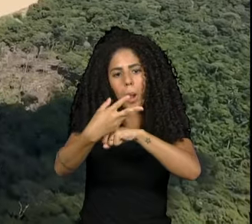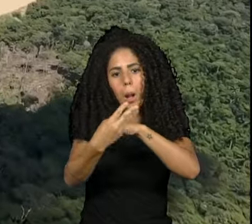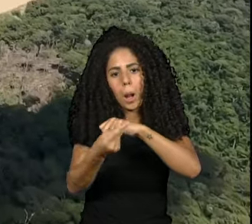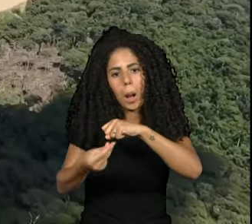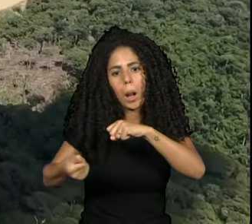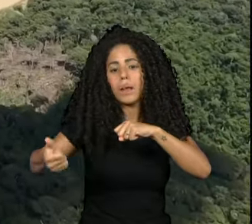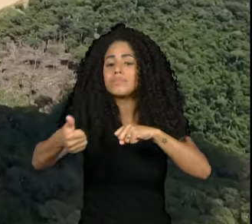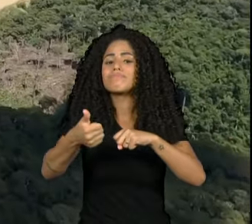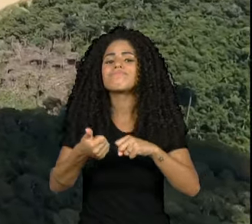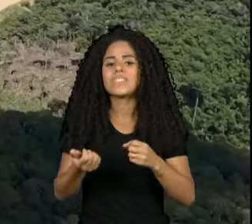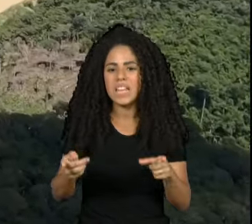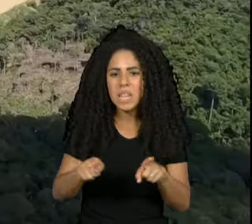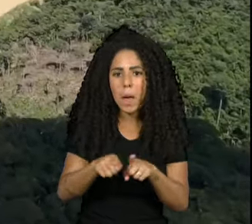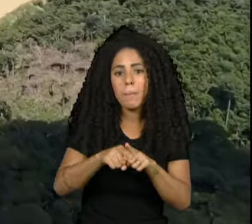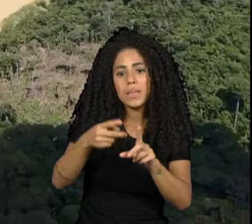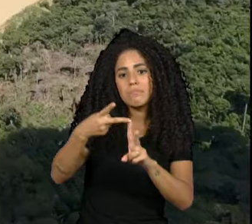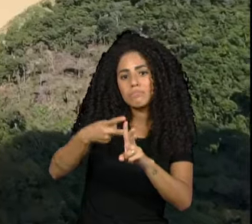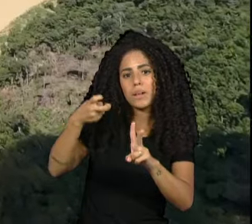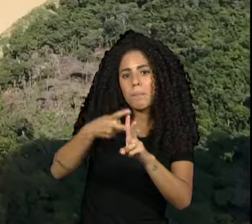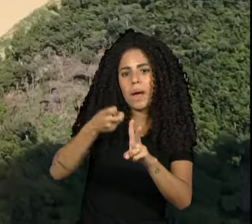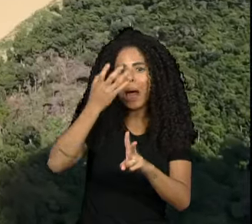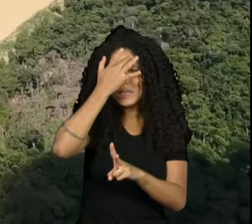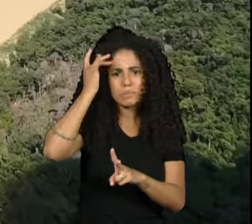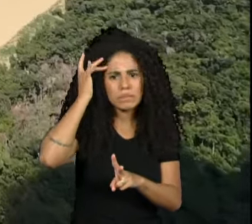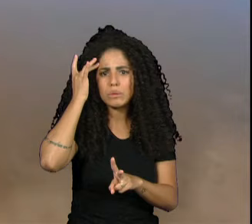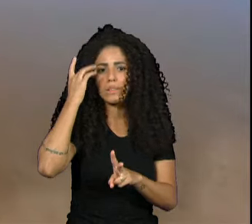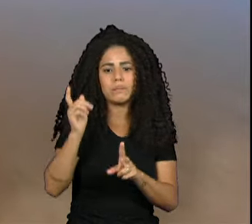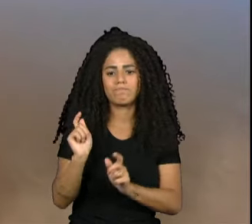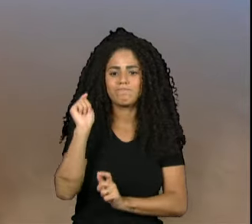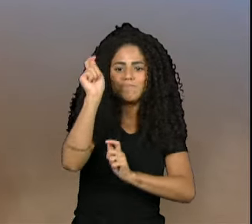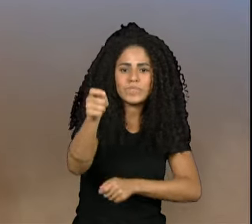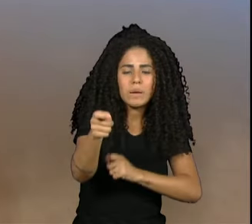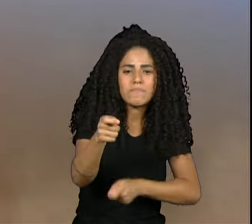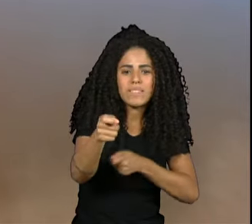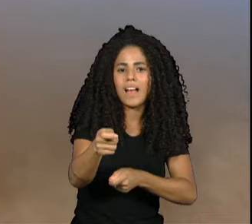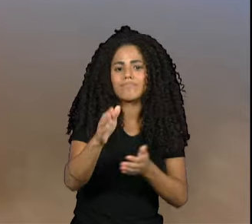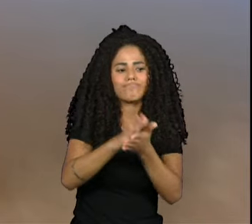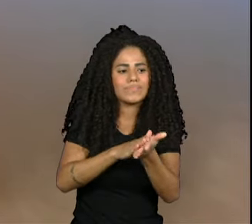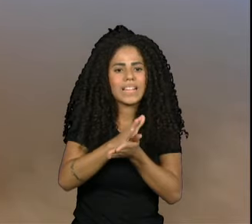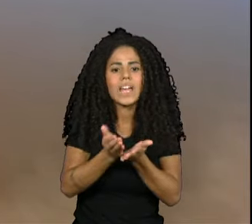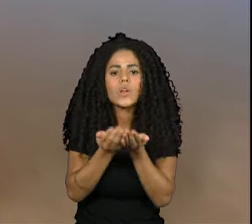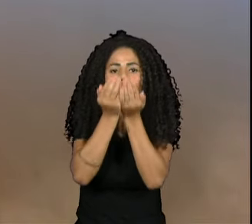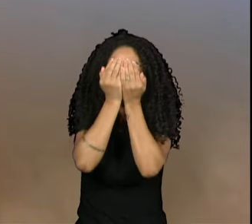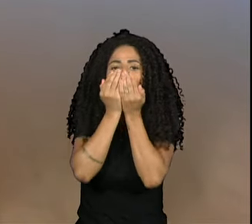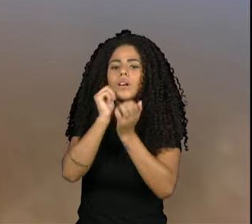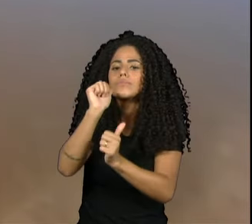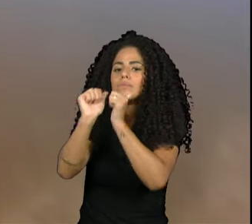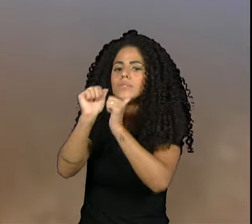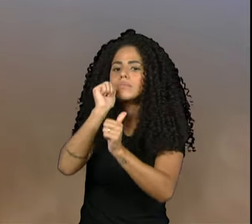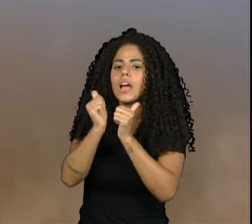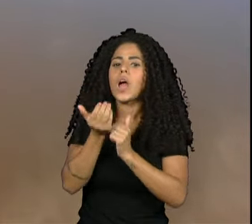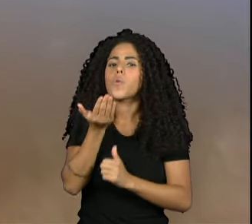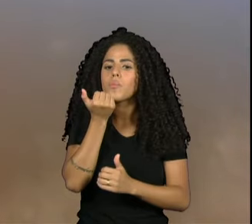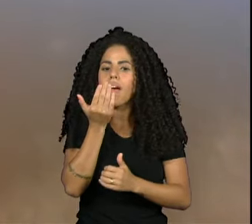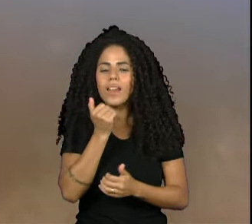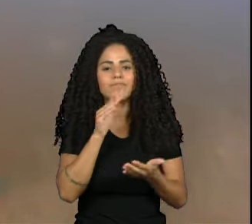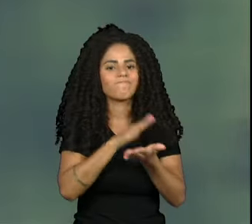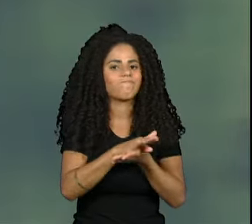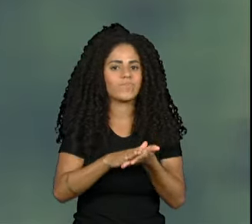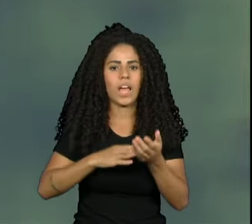e populações indígenas estão impedidos de pescar, tomar banho e usar a água para